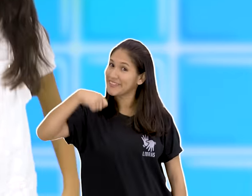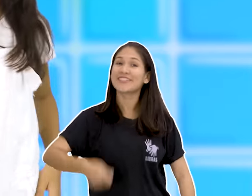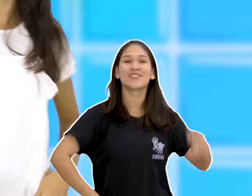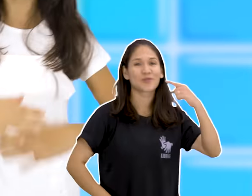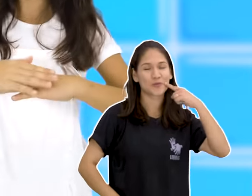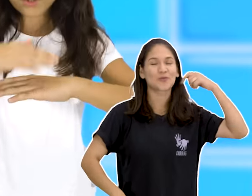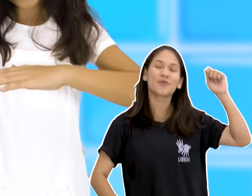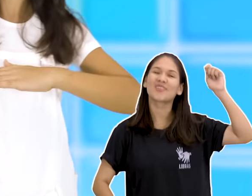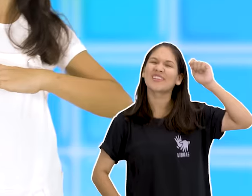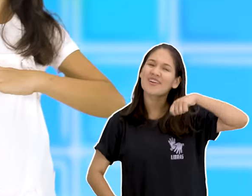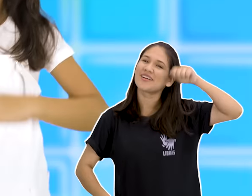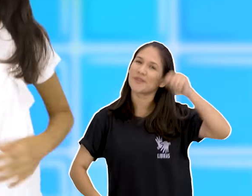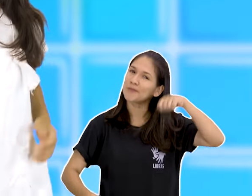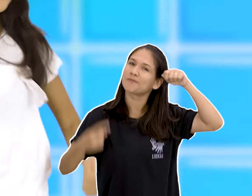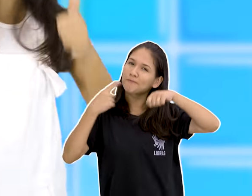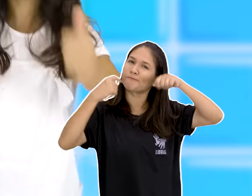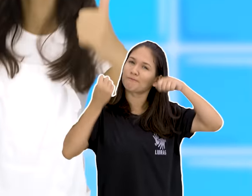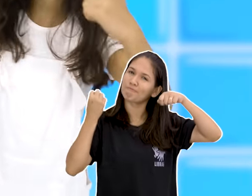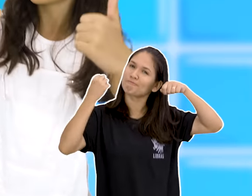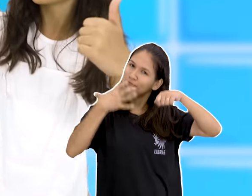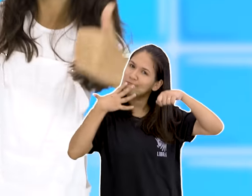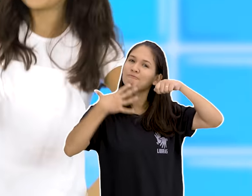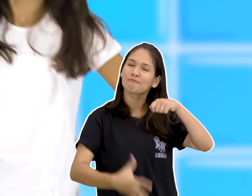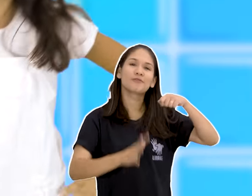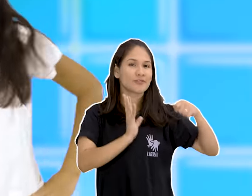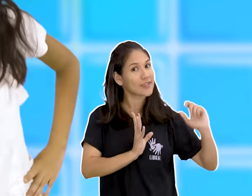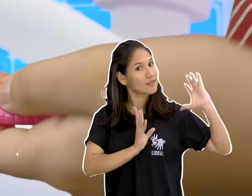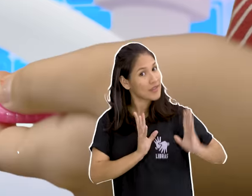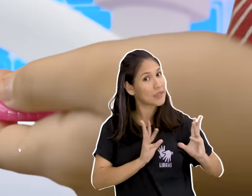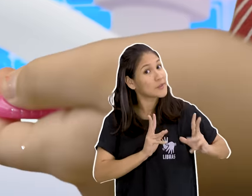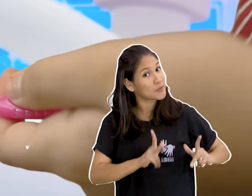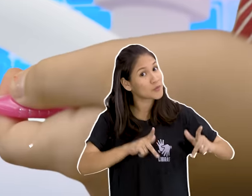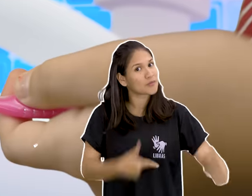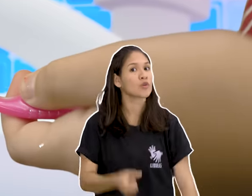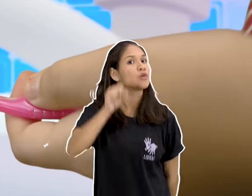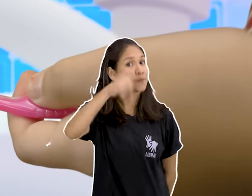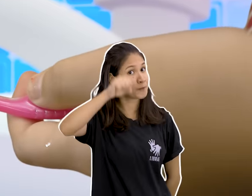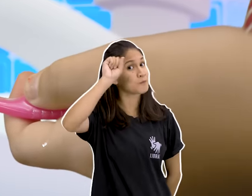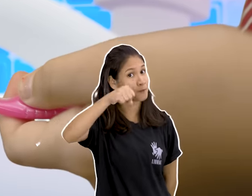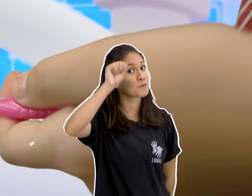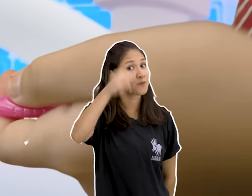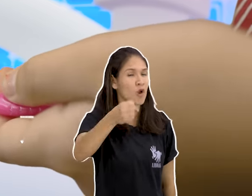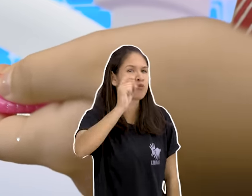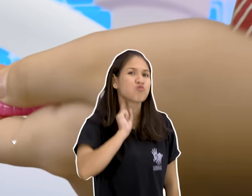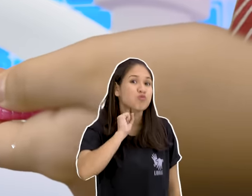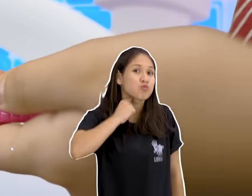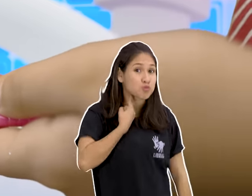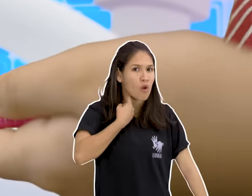chique. Escove o dentão, isso é muito bom. Vai ficar limpinho, sim, sim,